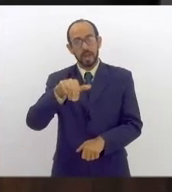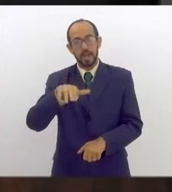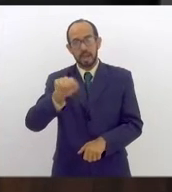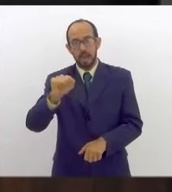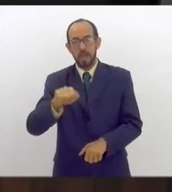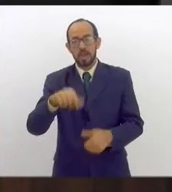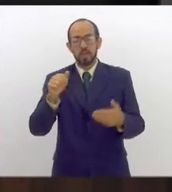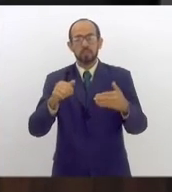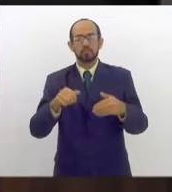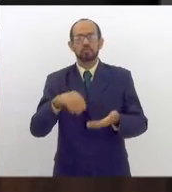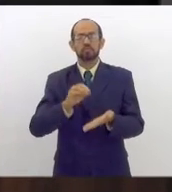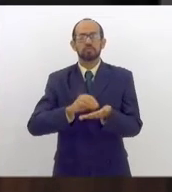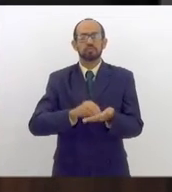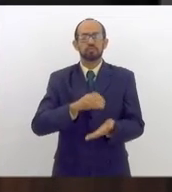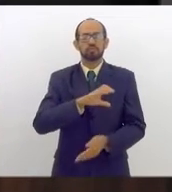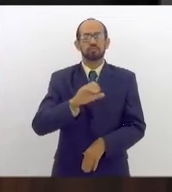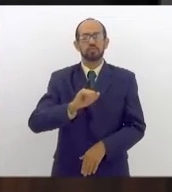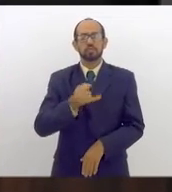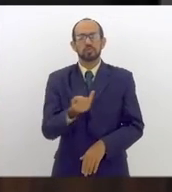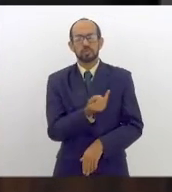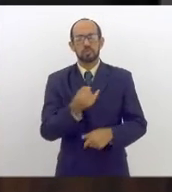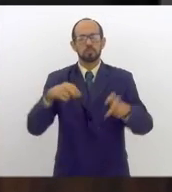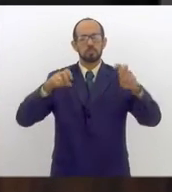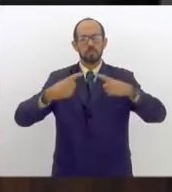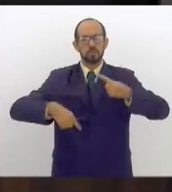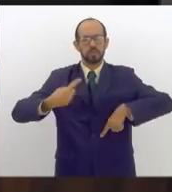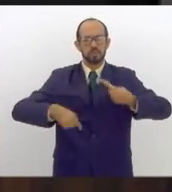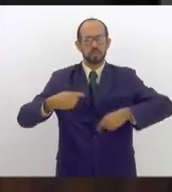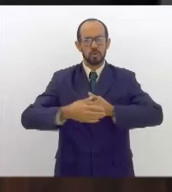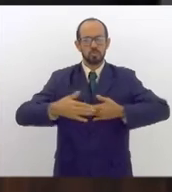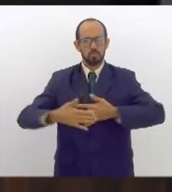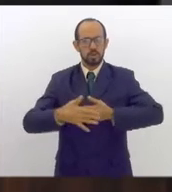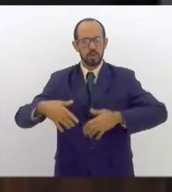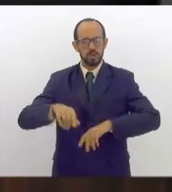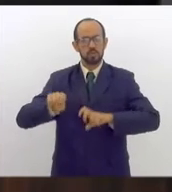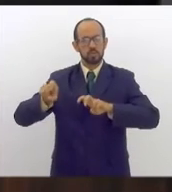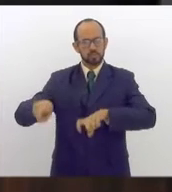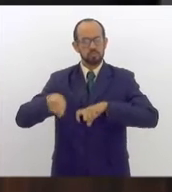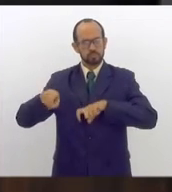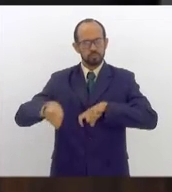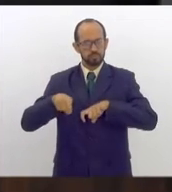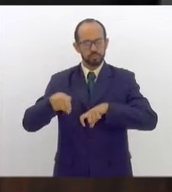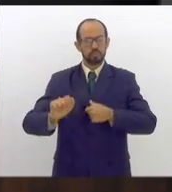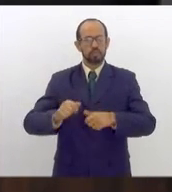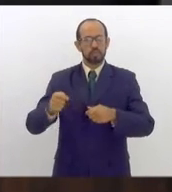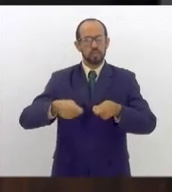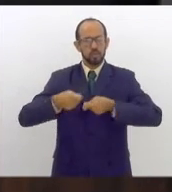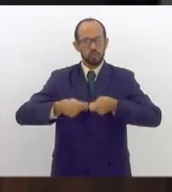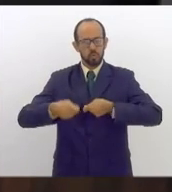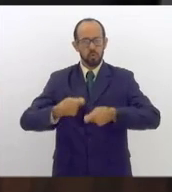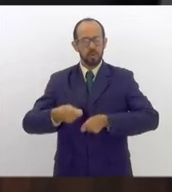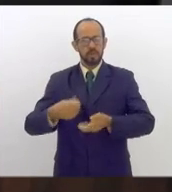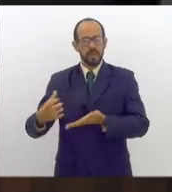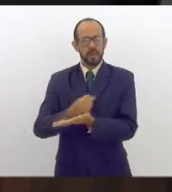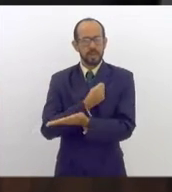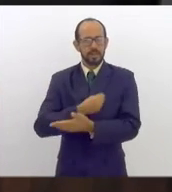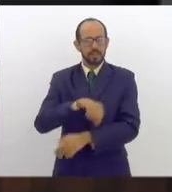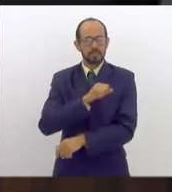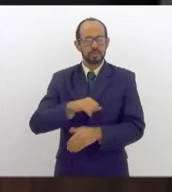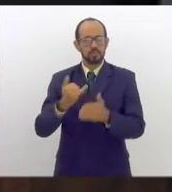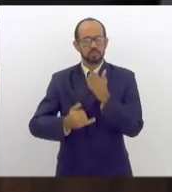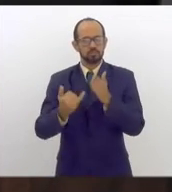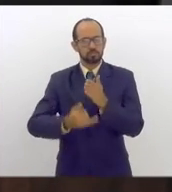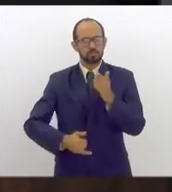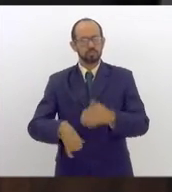de Constituição e Justiça, políticas urbana e habitação, assuntos fundiários, tributação, controle da arrecadação estadual, fiscalização dos